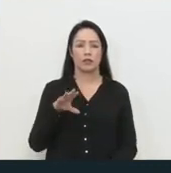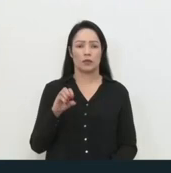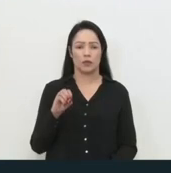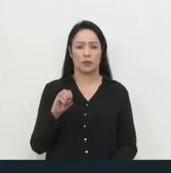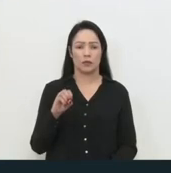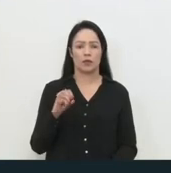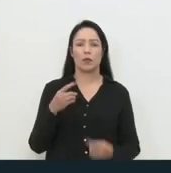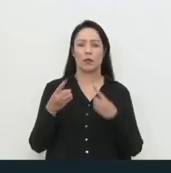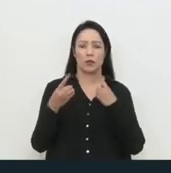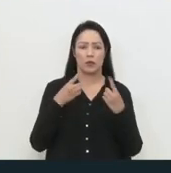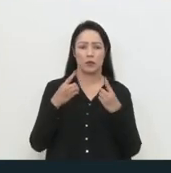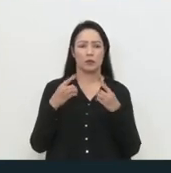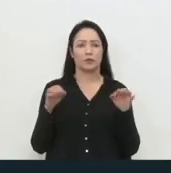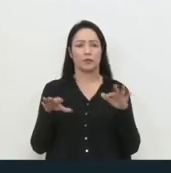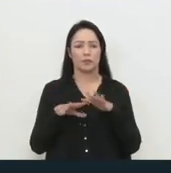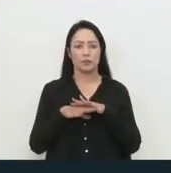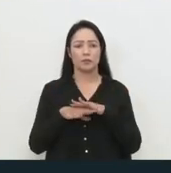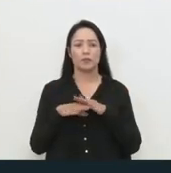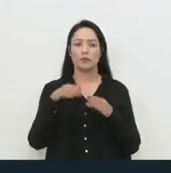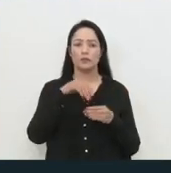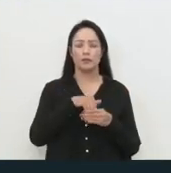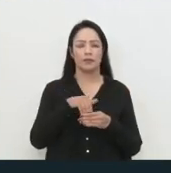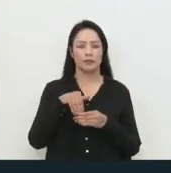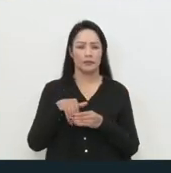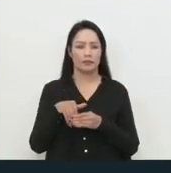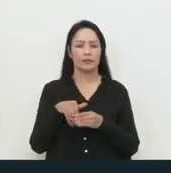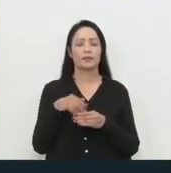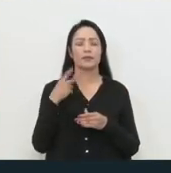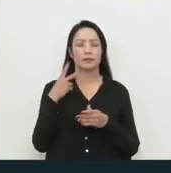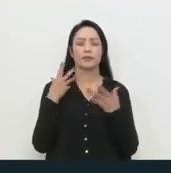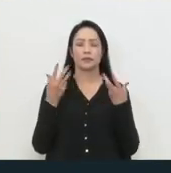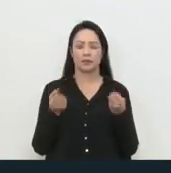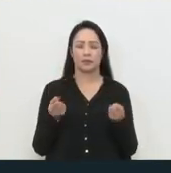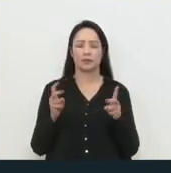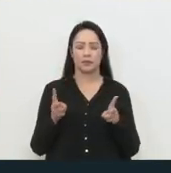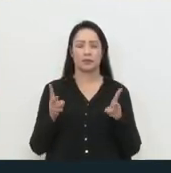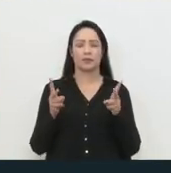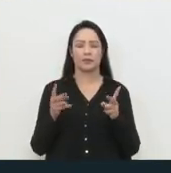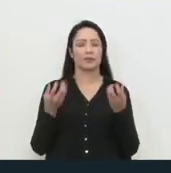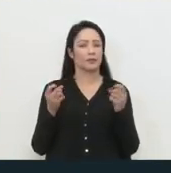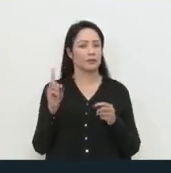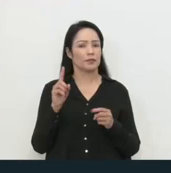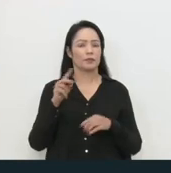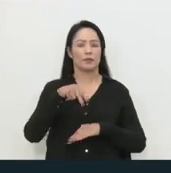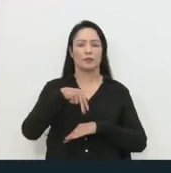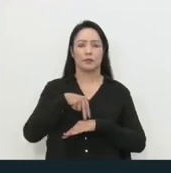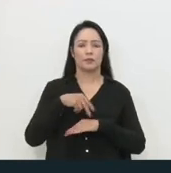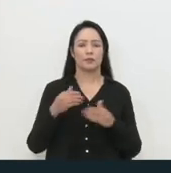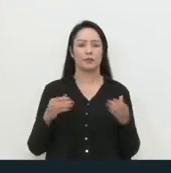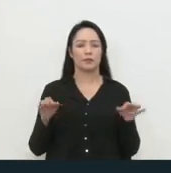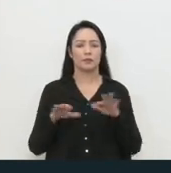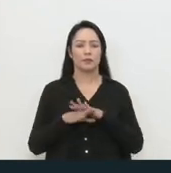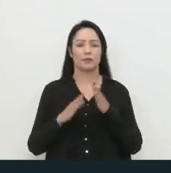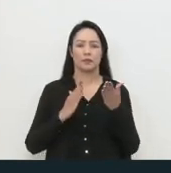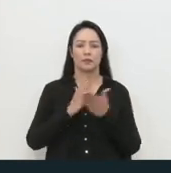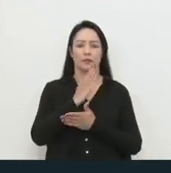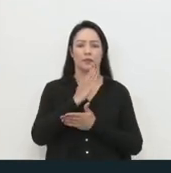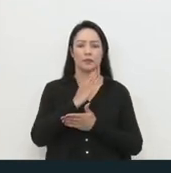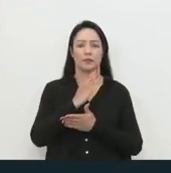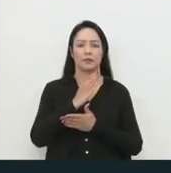discussão encerrada adição e votação os vereadores favoráveis Como estão os contratos se manifestem encerrado a votação aprovado em